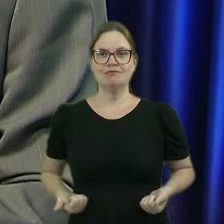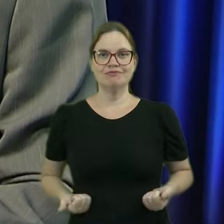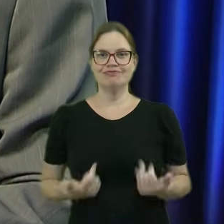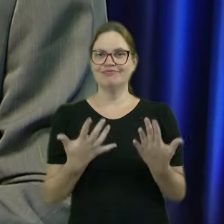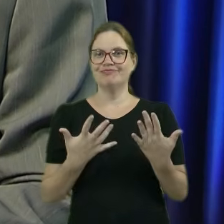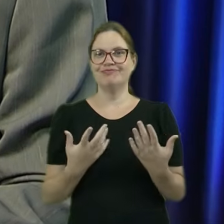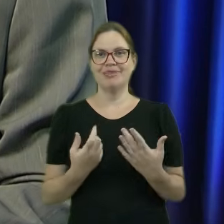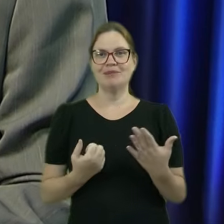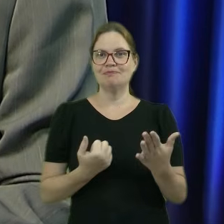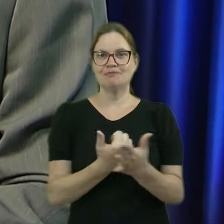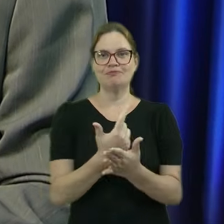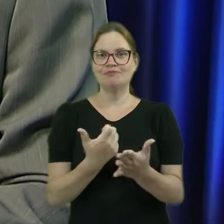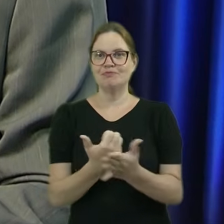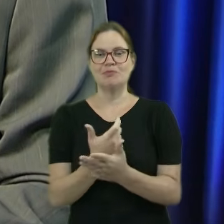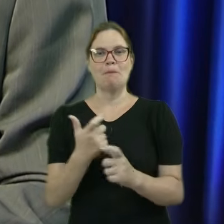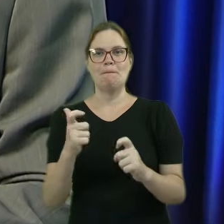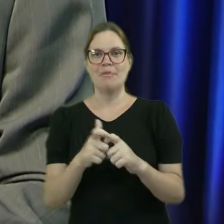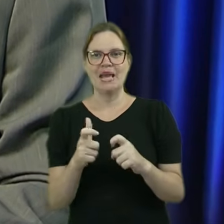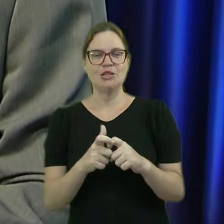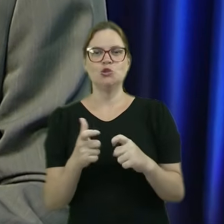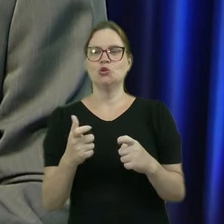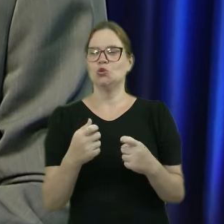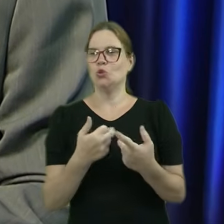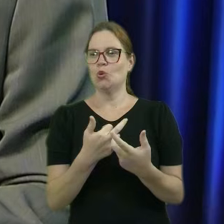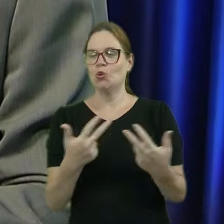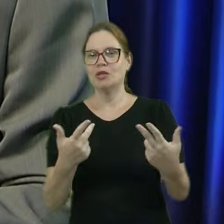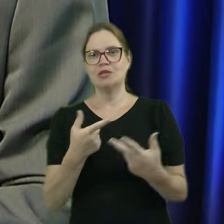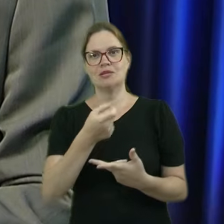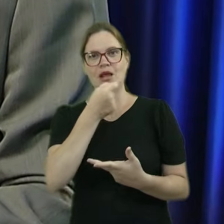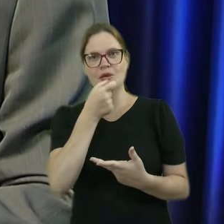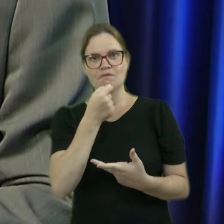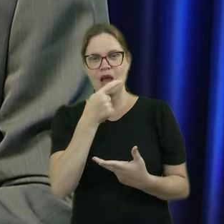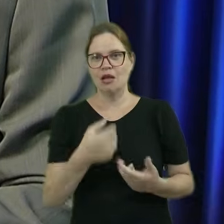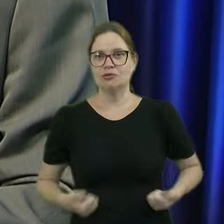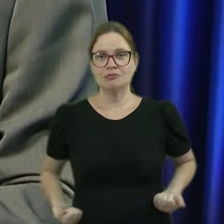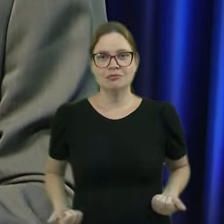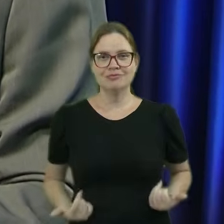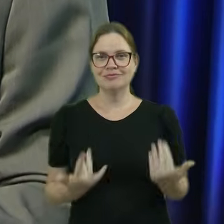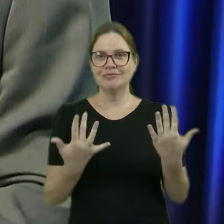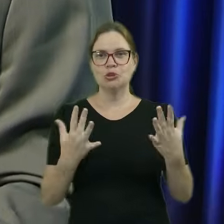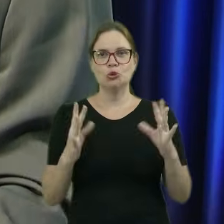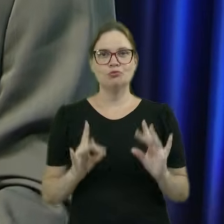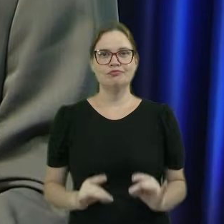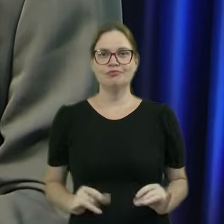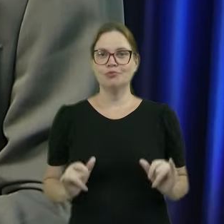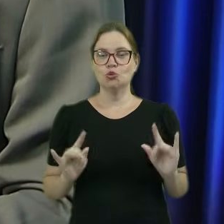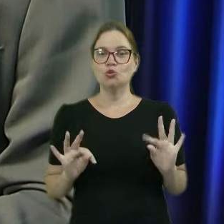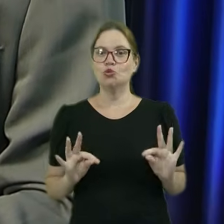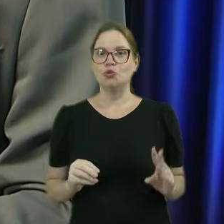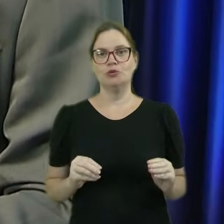tinha, então seus recursos se esgotaram.